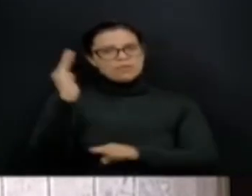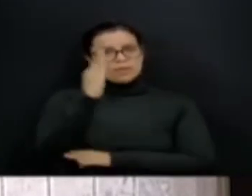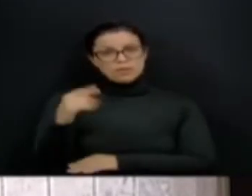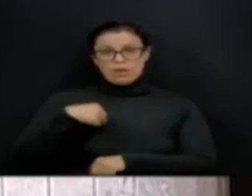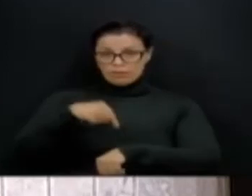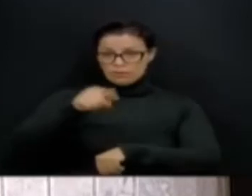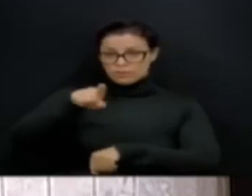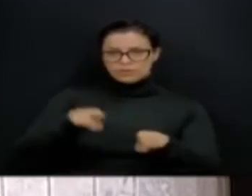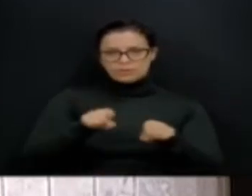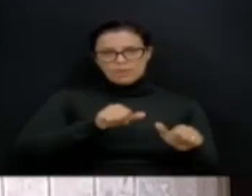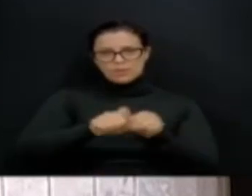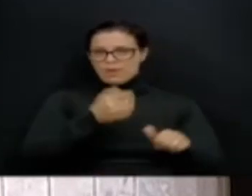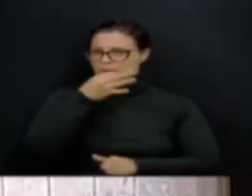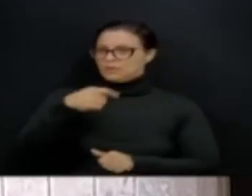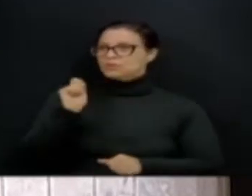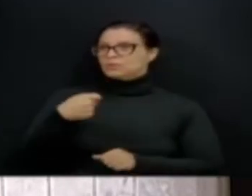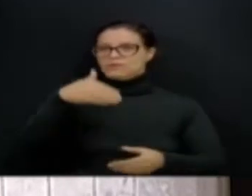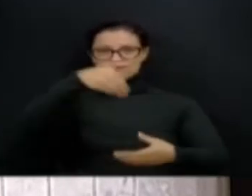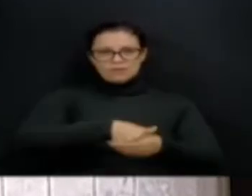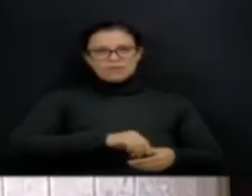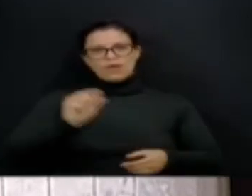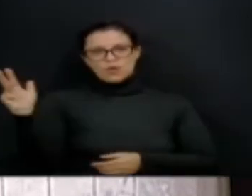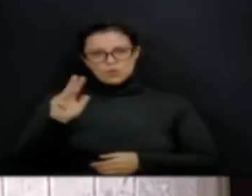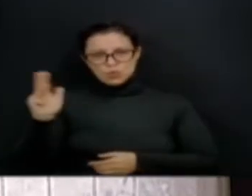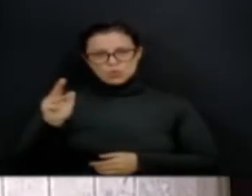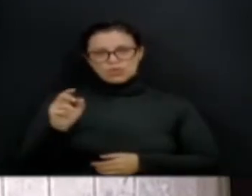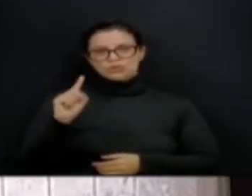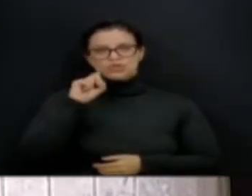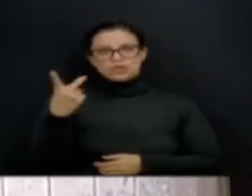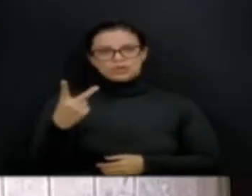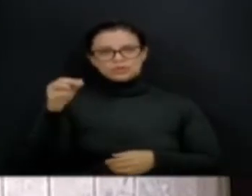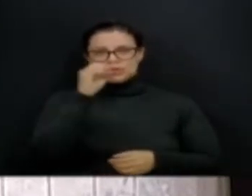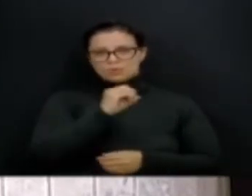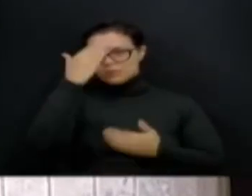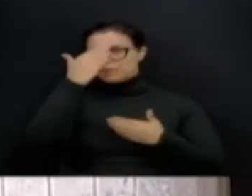está em tempo de Vossa Excelência mudar de opinião e votar no presidente Lula, dia 2 de outubro. Obrigado.